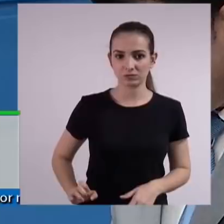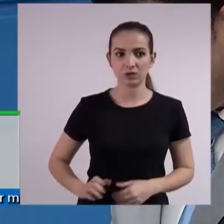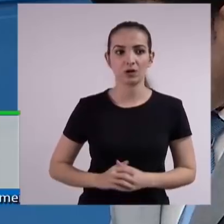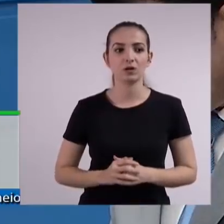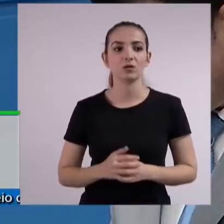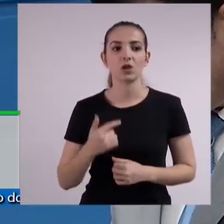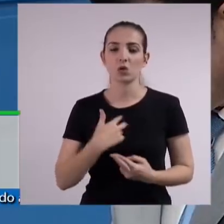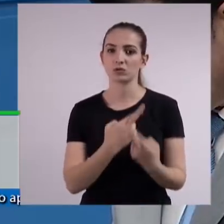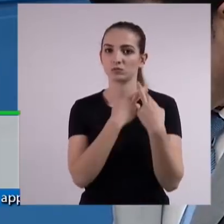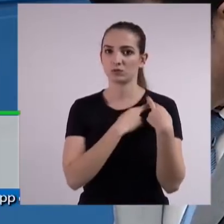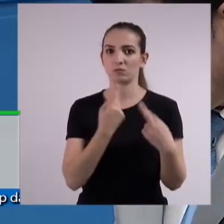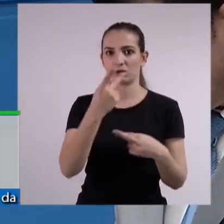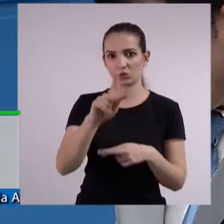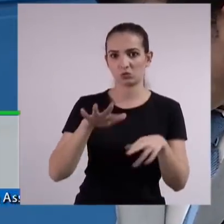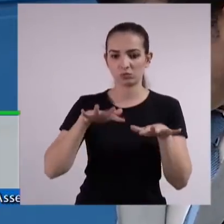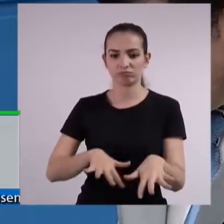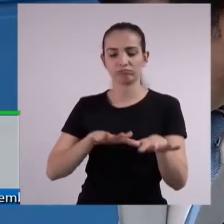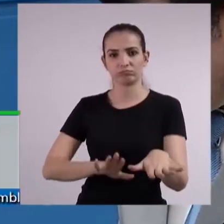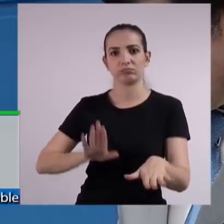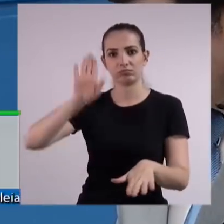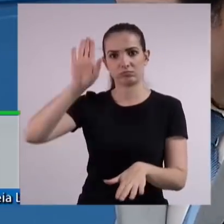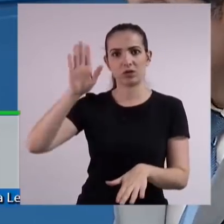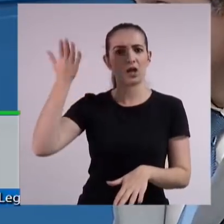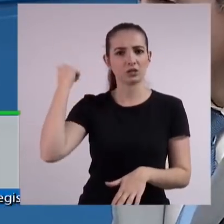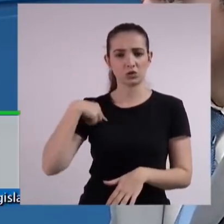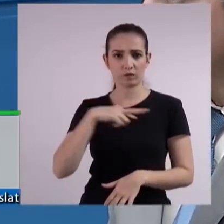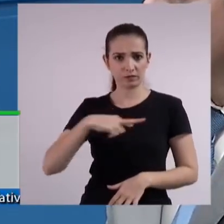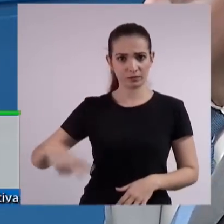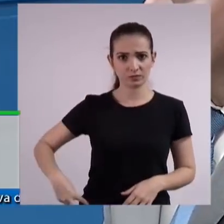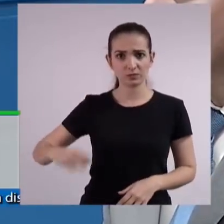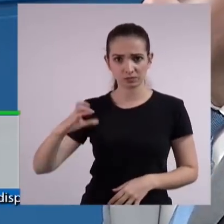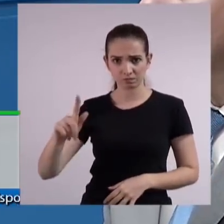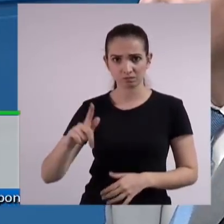sua campanha. Eu, vereador de Campo Grande.